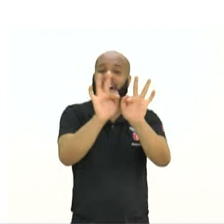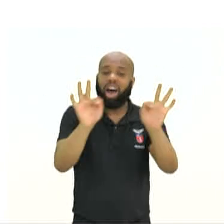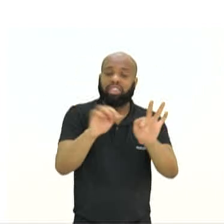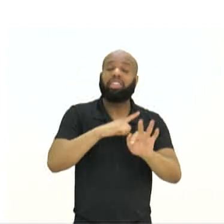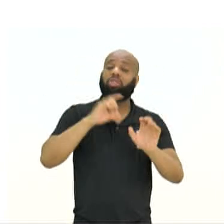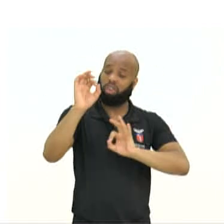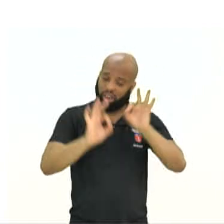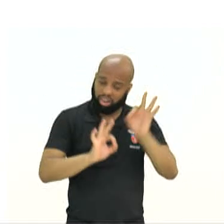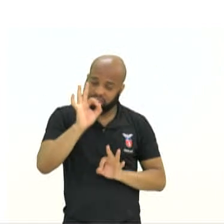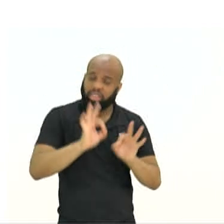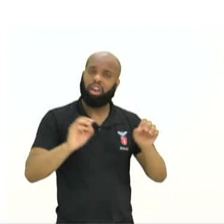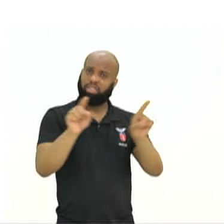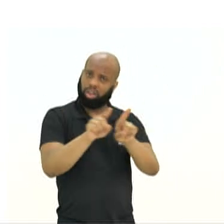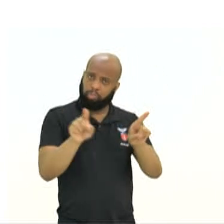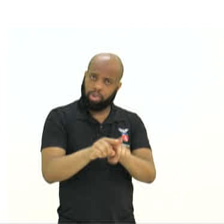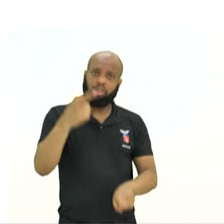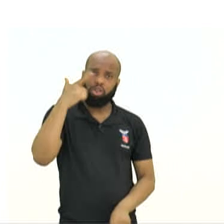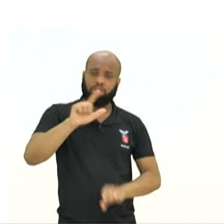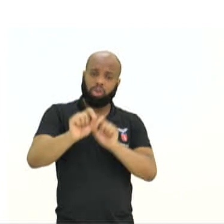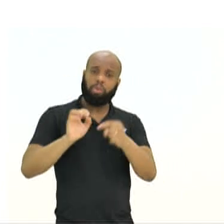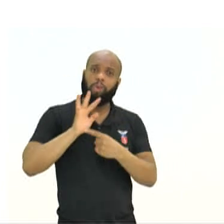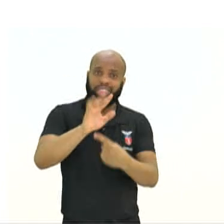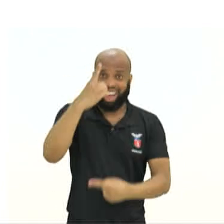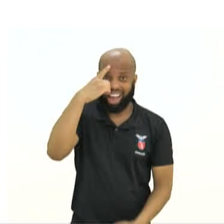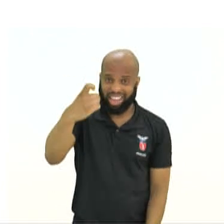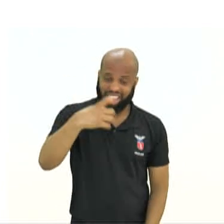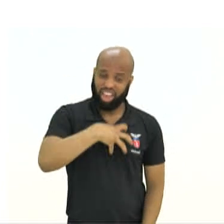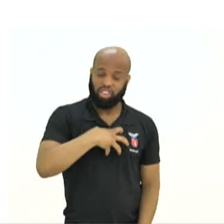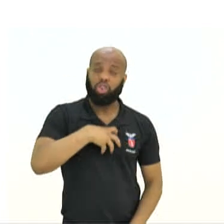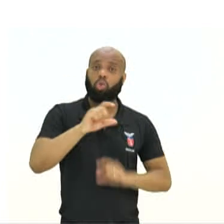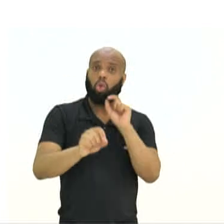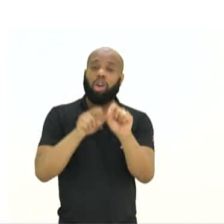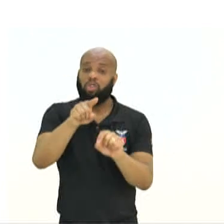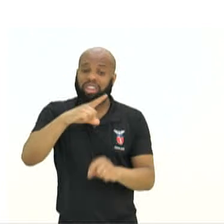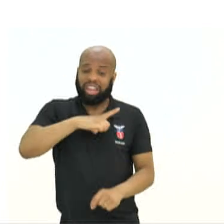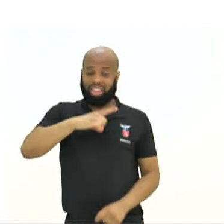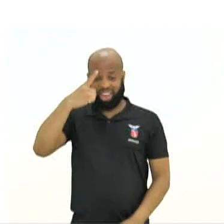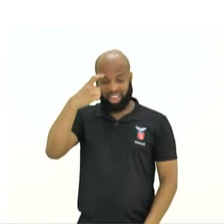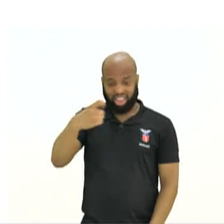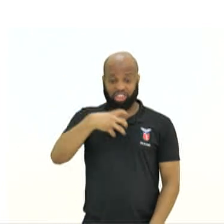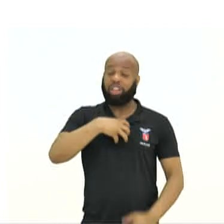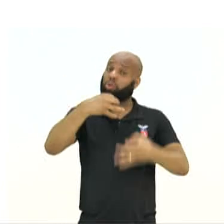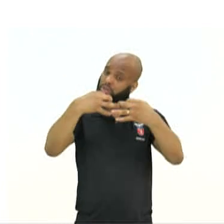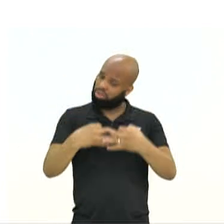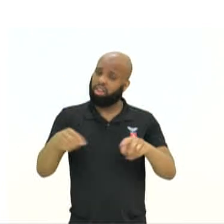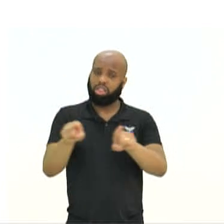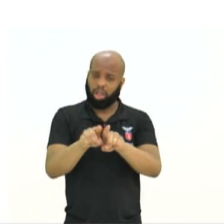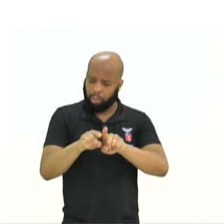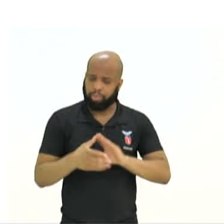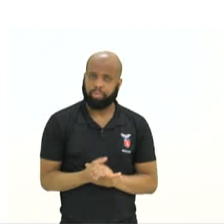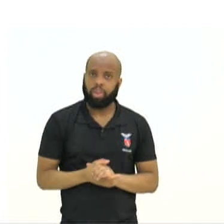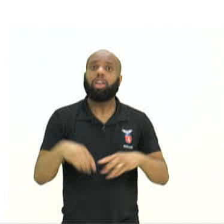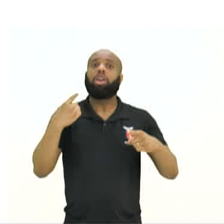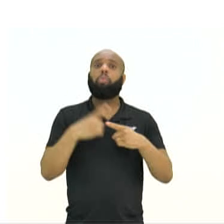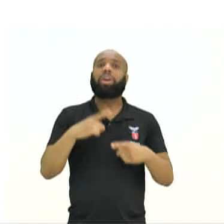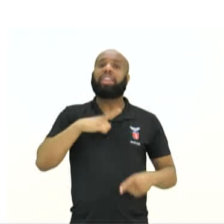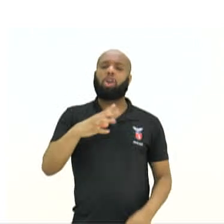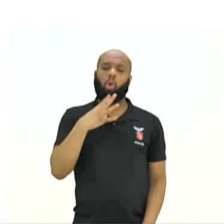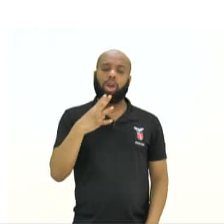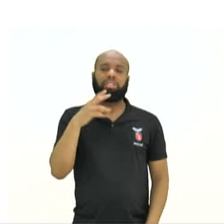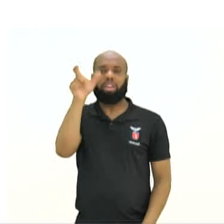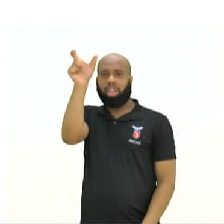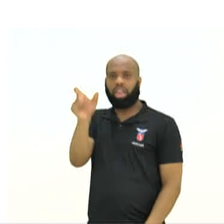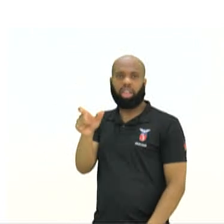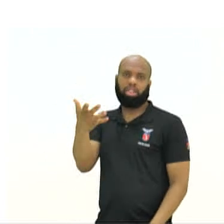estar organizadas para passar a ideia a ideia que vocês têm de forma adequada. Além de conhecimento do assunto que